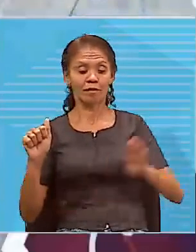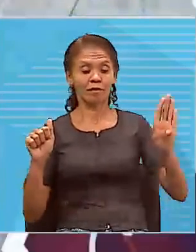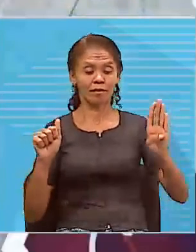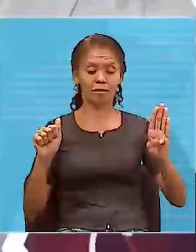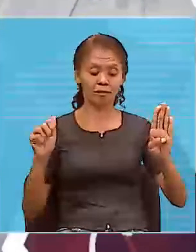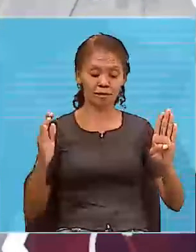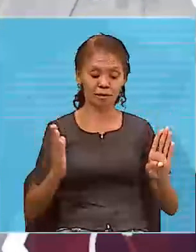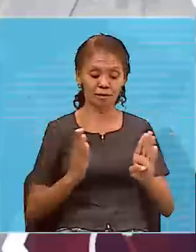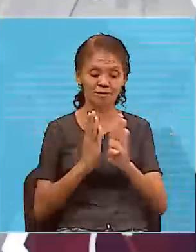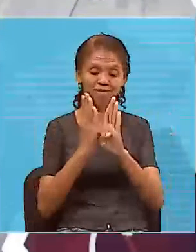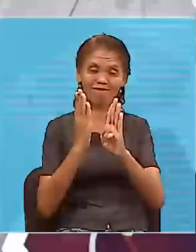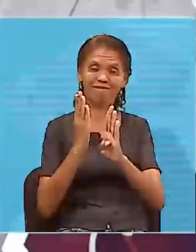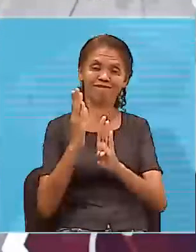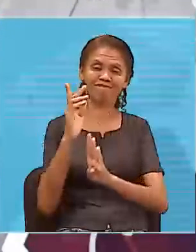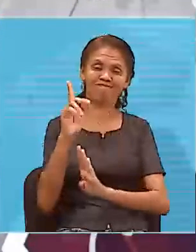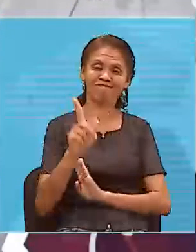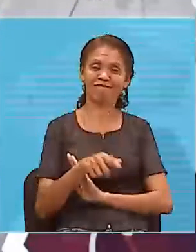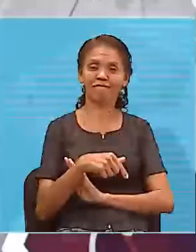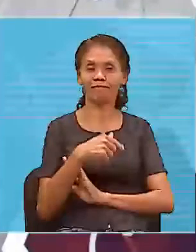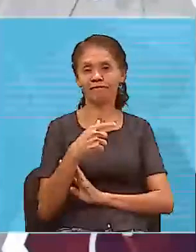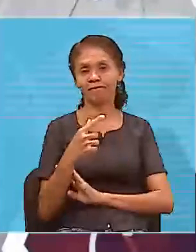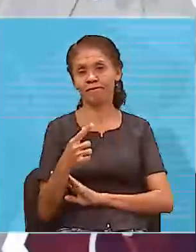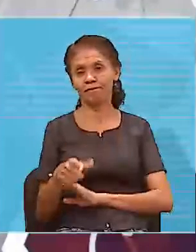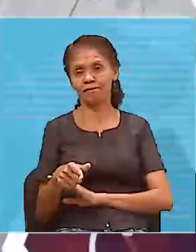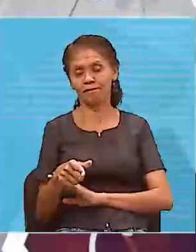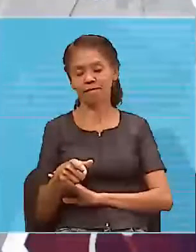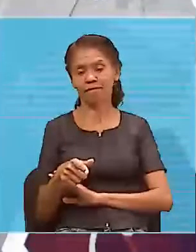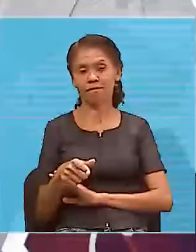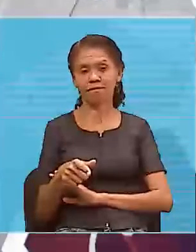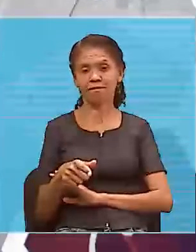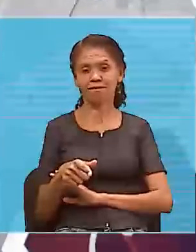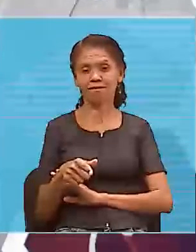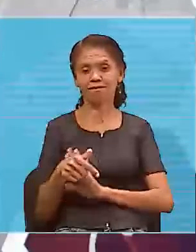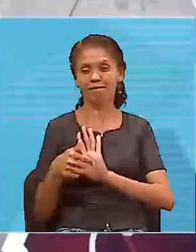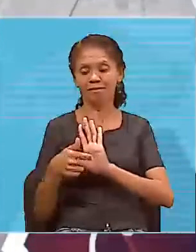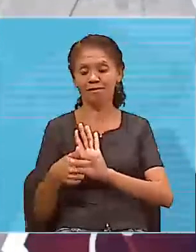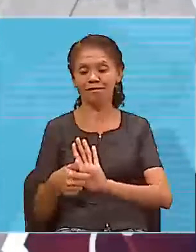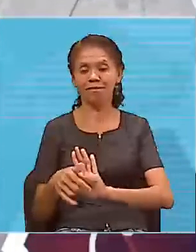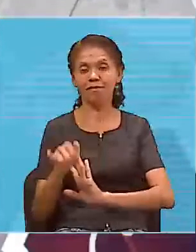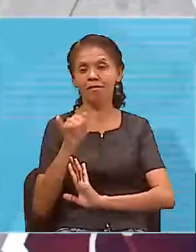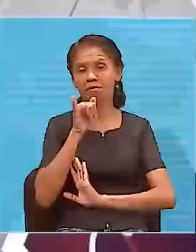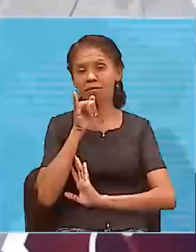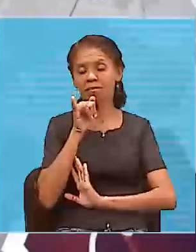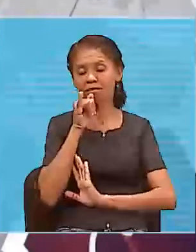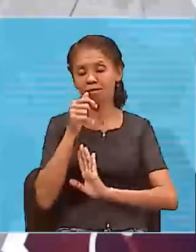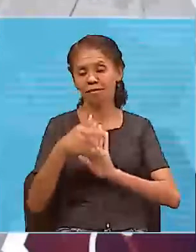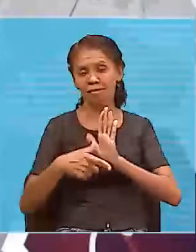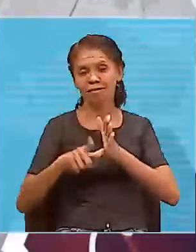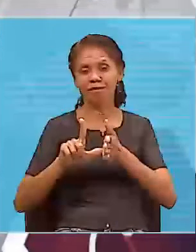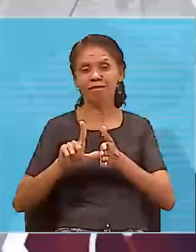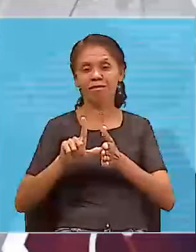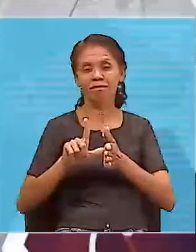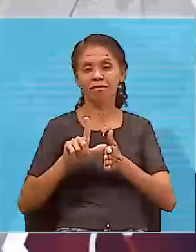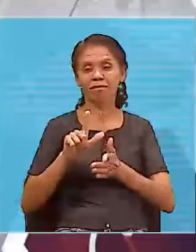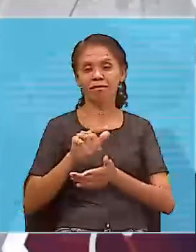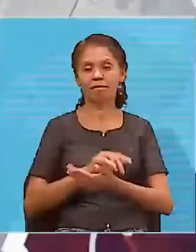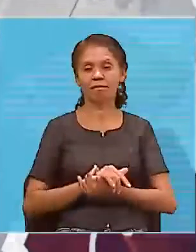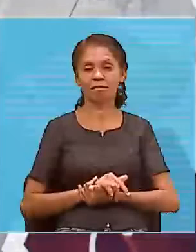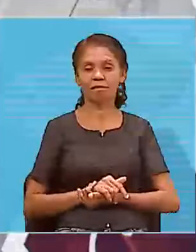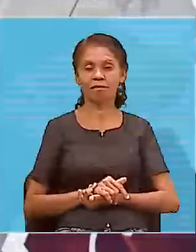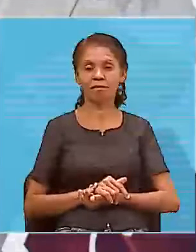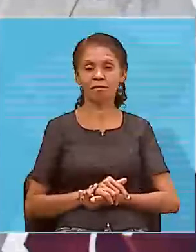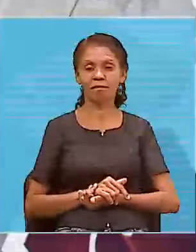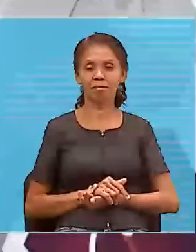Eles não conseguem ouvir nada externo vindo da turbina da turbina porque